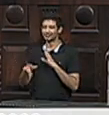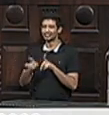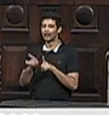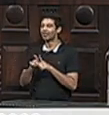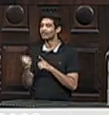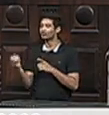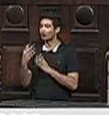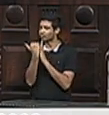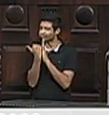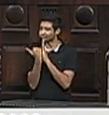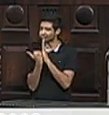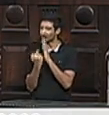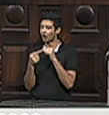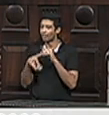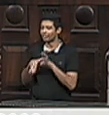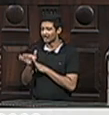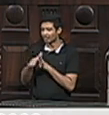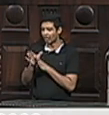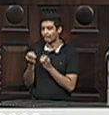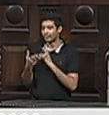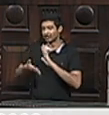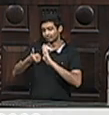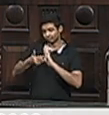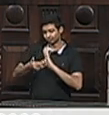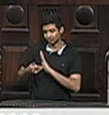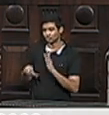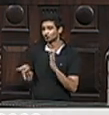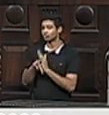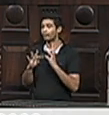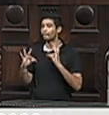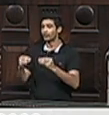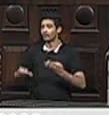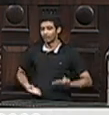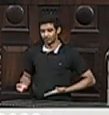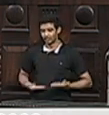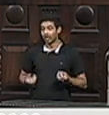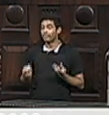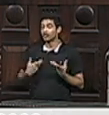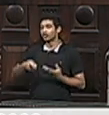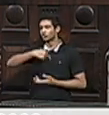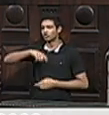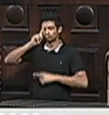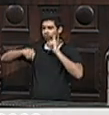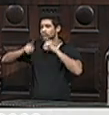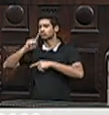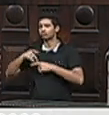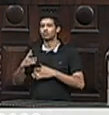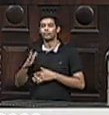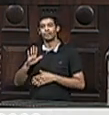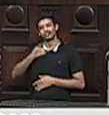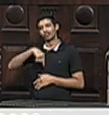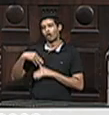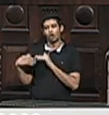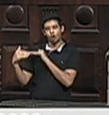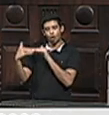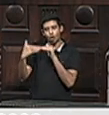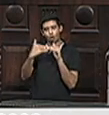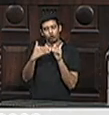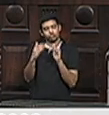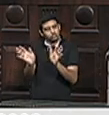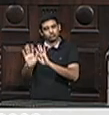senhor presidente, fica aqui a proposta para que a liderança do governo retire esse projeto de pauta, para que encaminhe aqui para essa